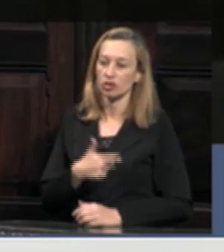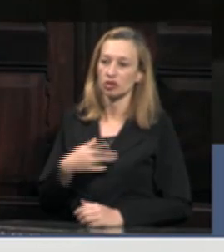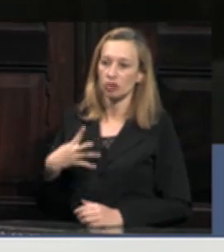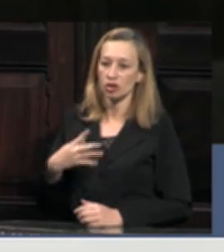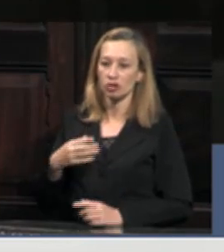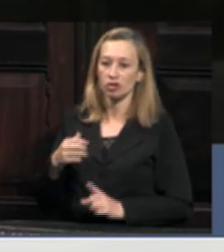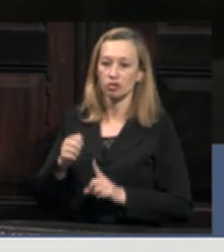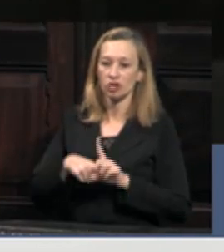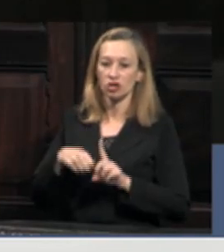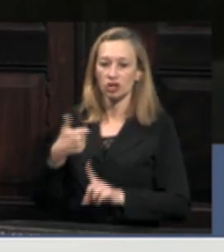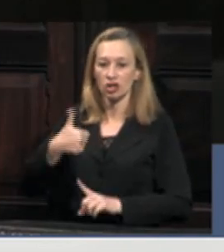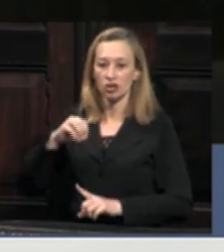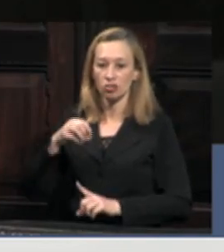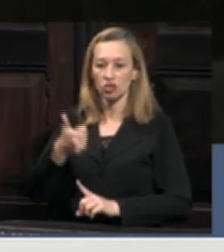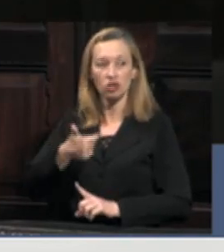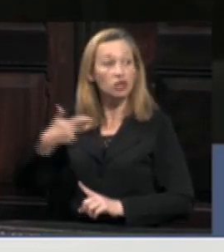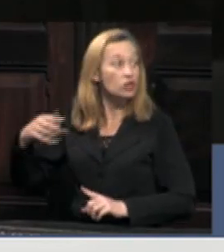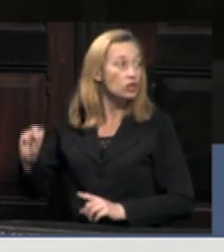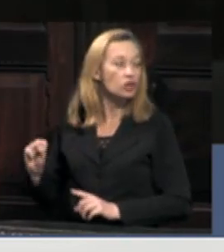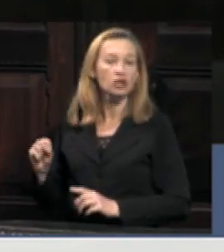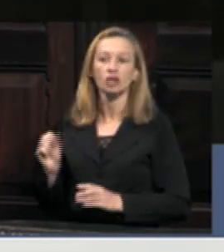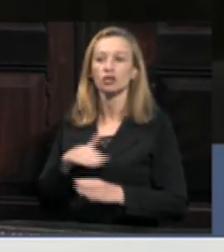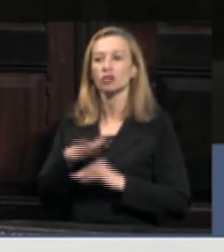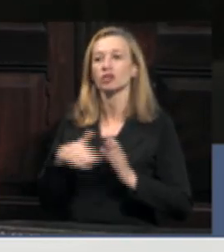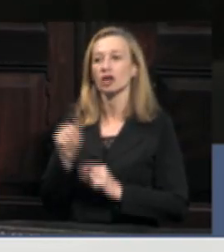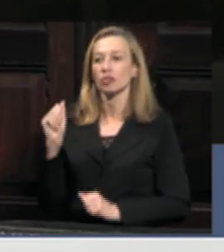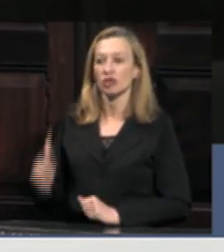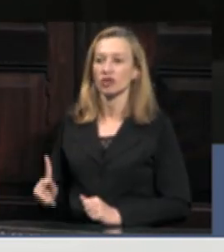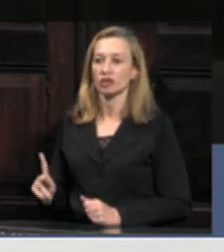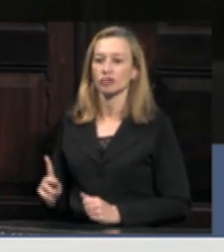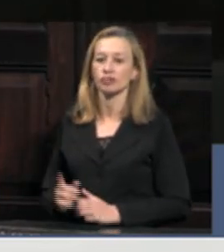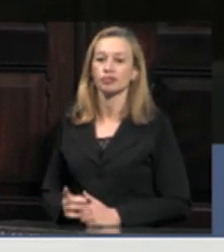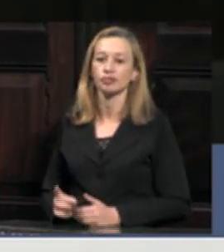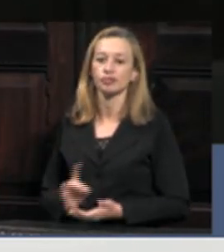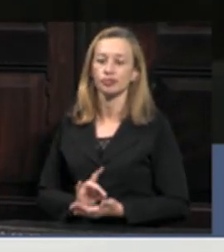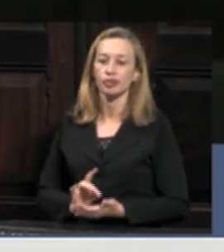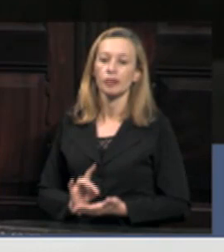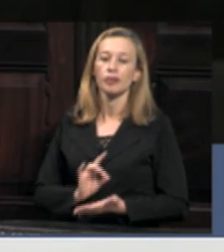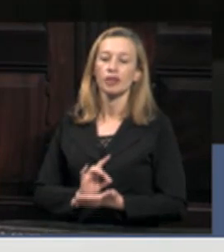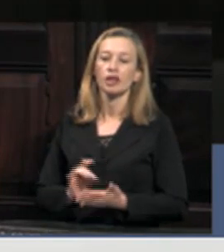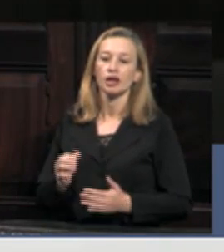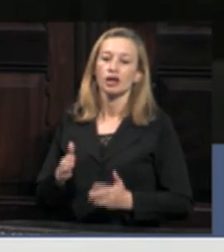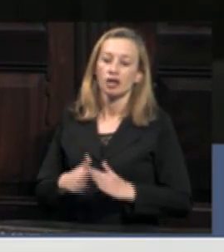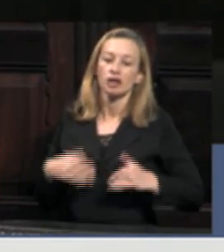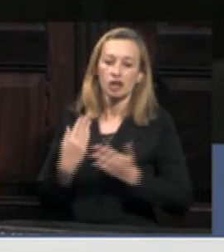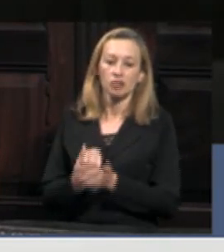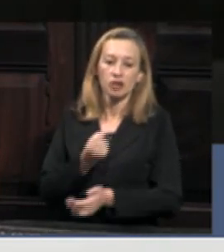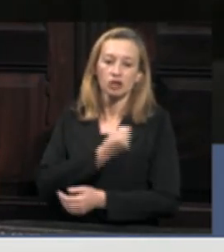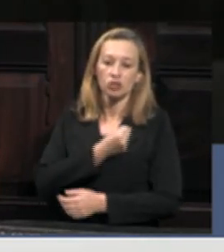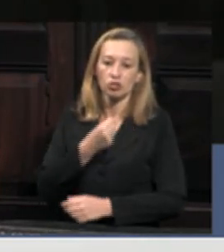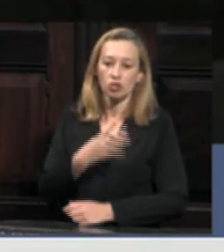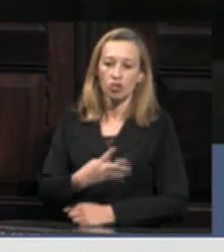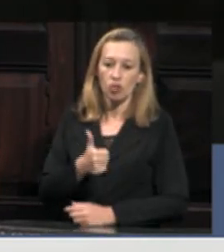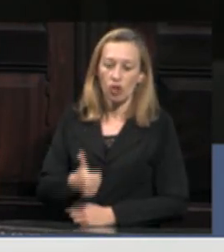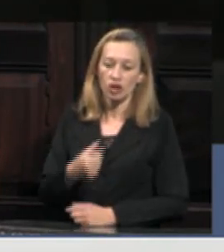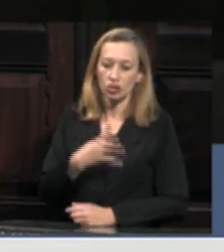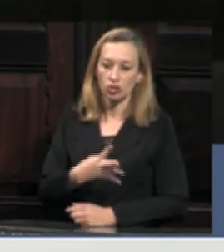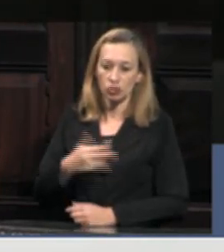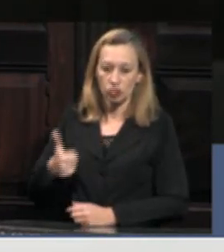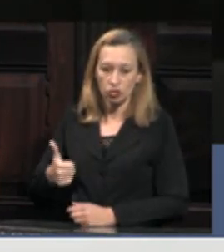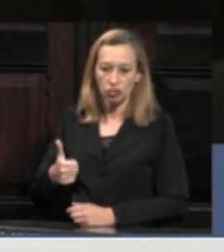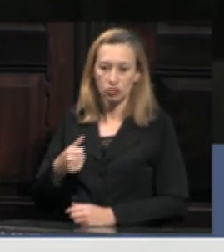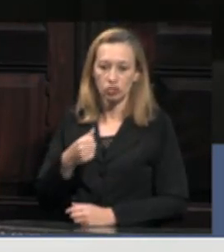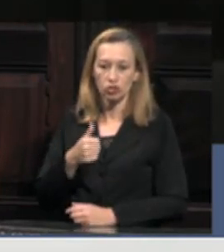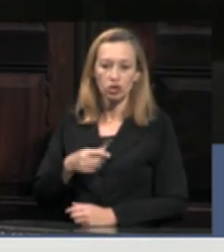24/10/2018. Em votação, os senhores que aprovam nessa comissão, aprovado. Requerimento 490/2018, de autoria da deputada Tia Ju, que requer a